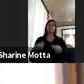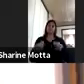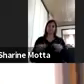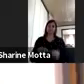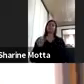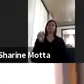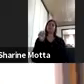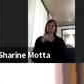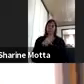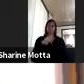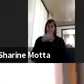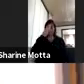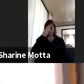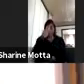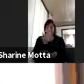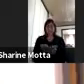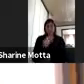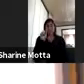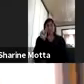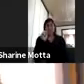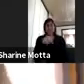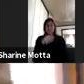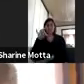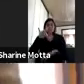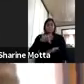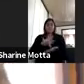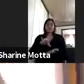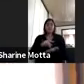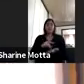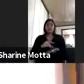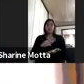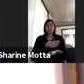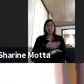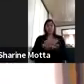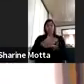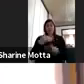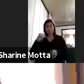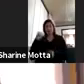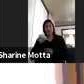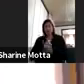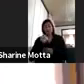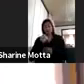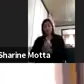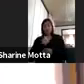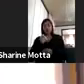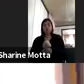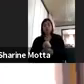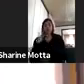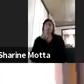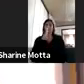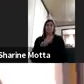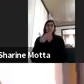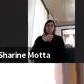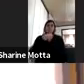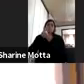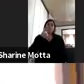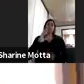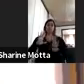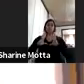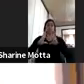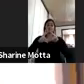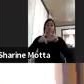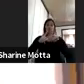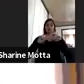certeza. E quando a gente começar a nossa reação construtiva, né, de reconstruir o Brasil, a gente vai ter que ter toda a força e nenhuma